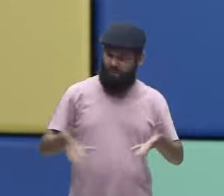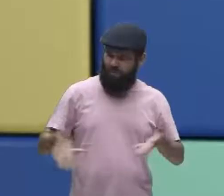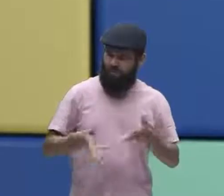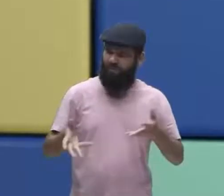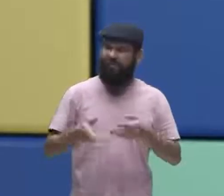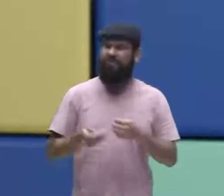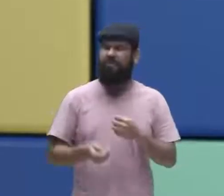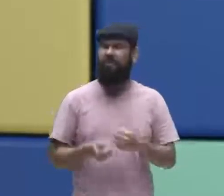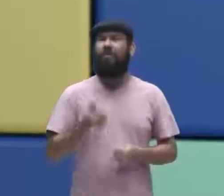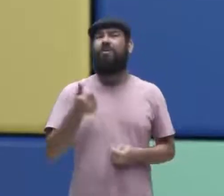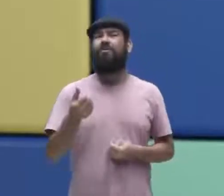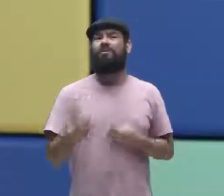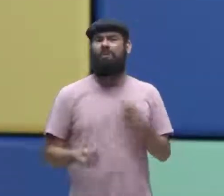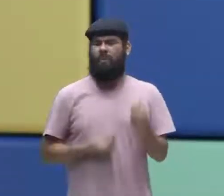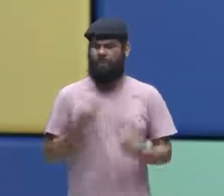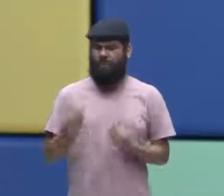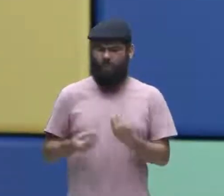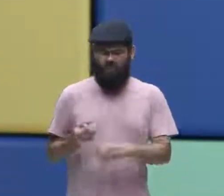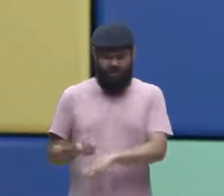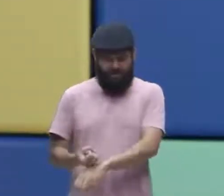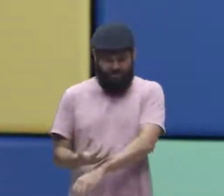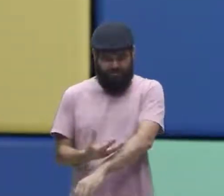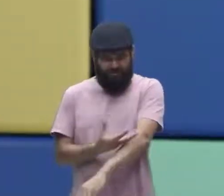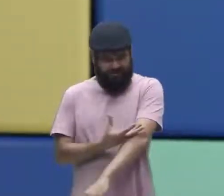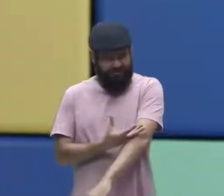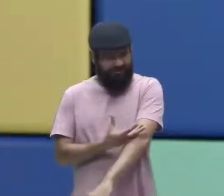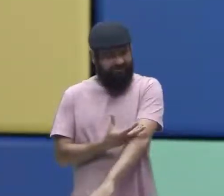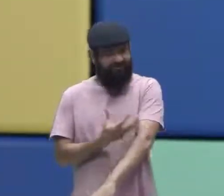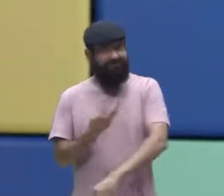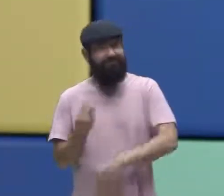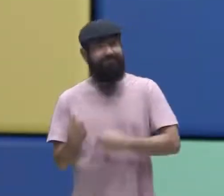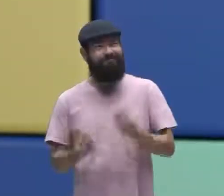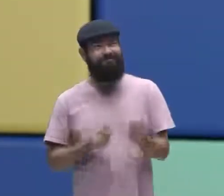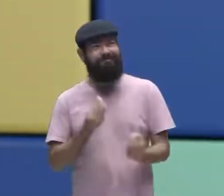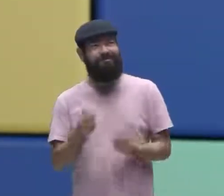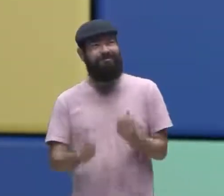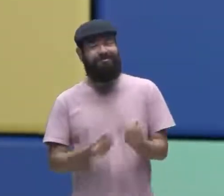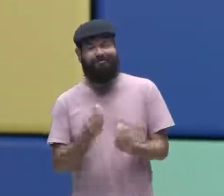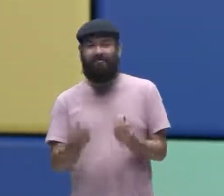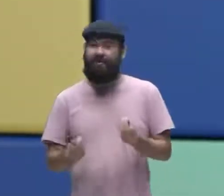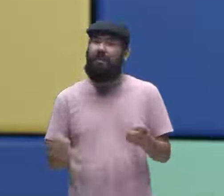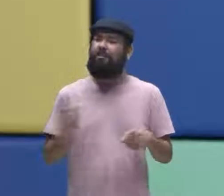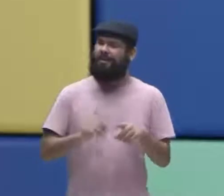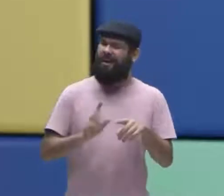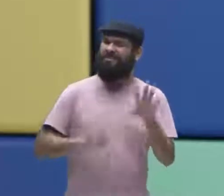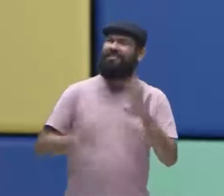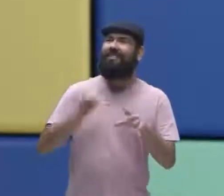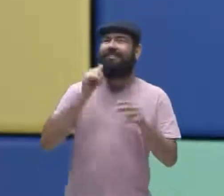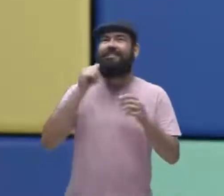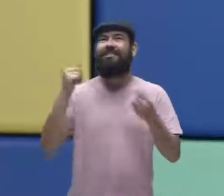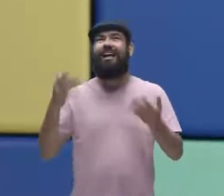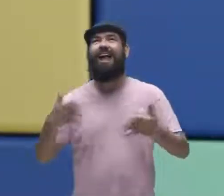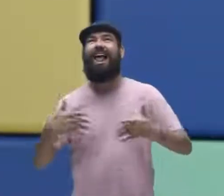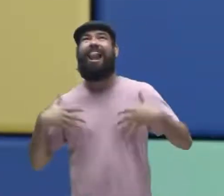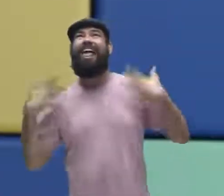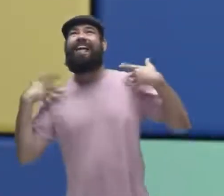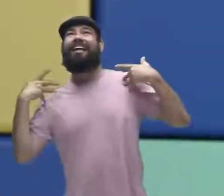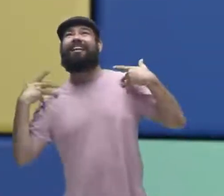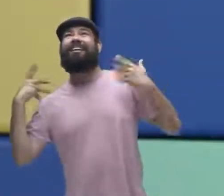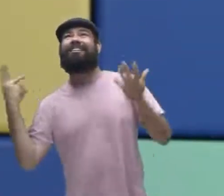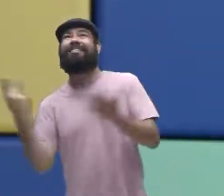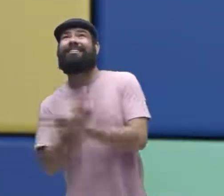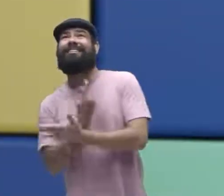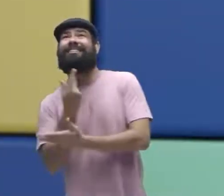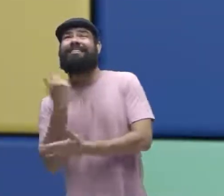sobre como lidar com as nossas emoções. Olha só que legal, não é? Porque tem horas que a gente está alegre, acontece alguma situação, a gente